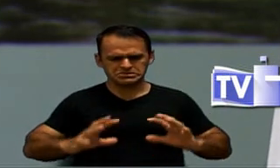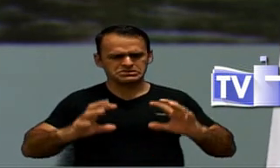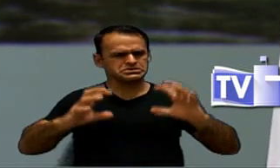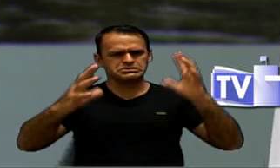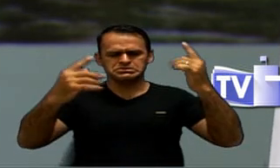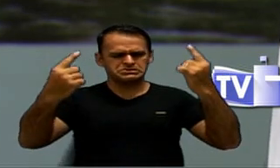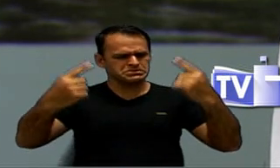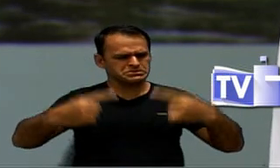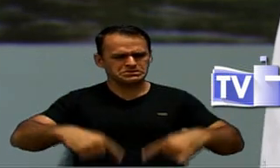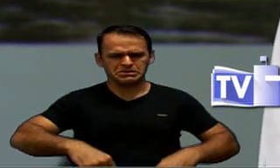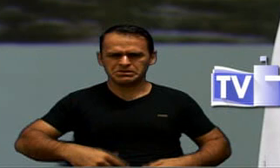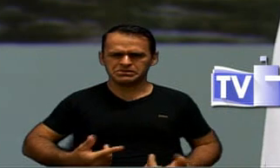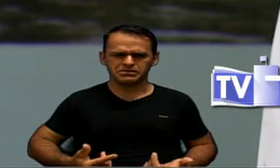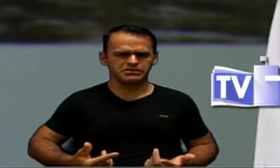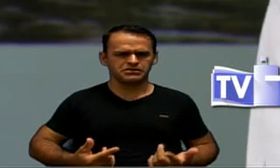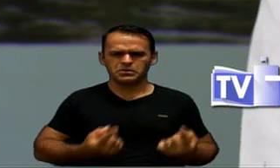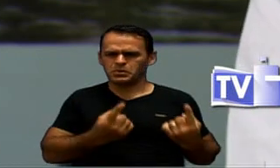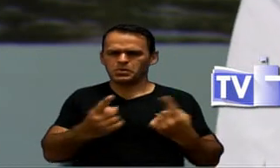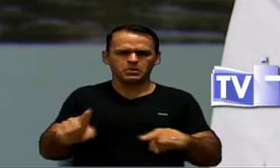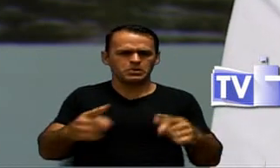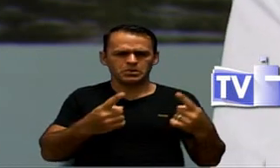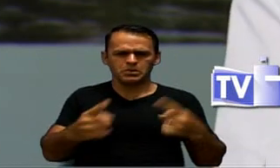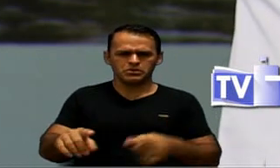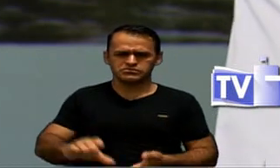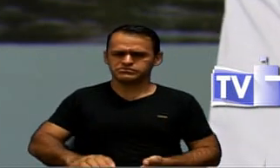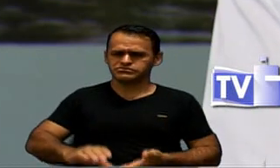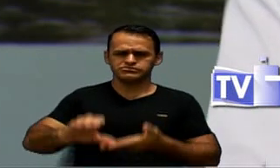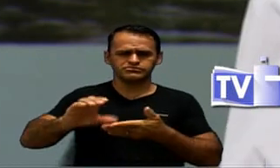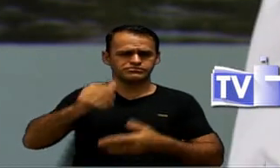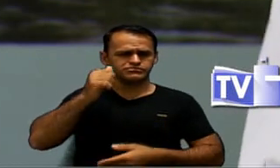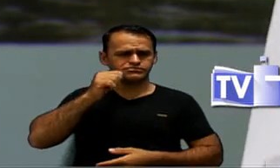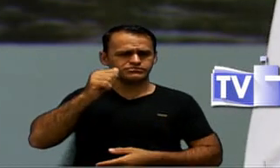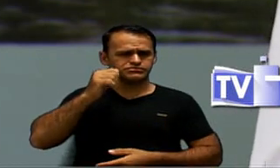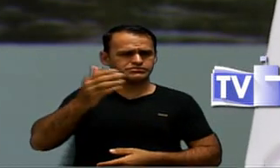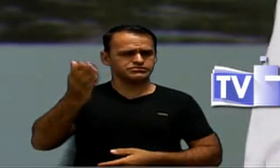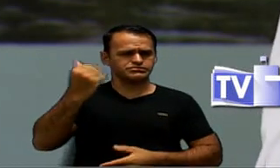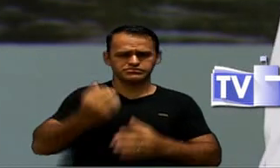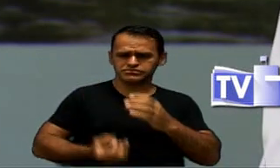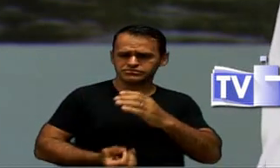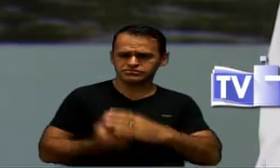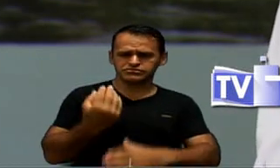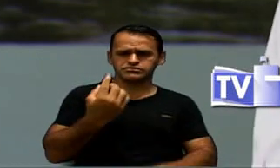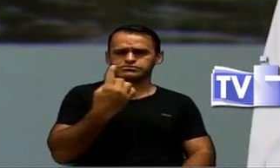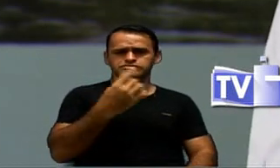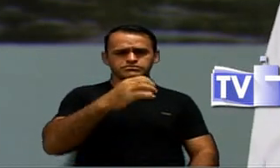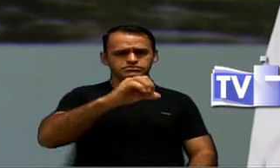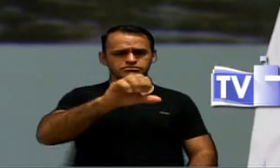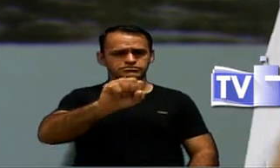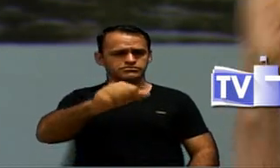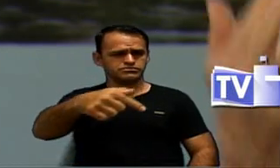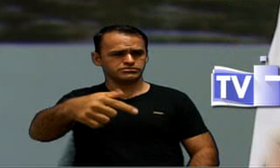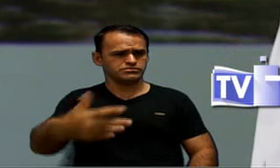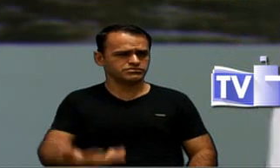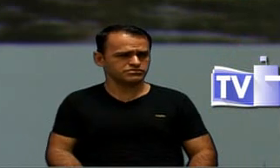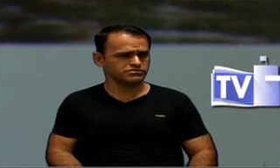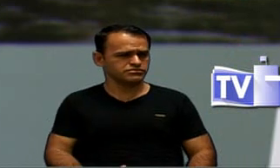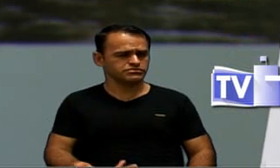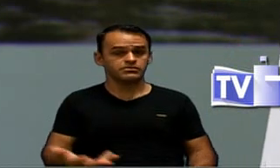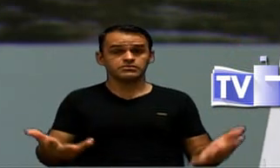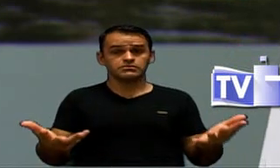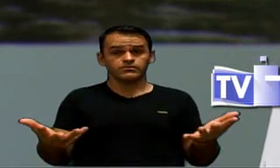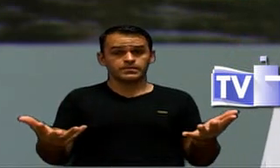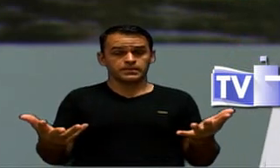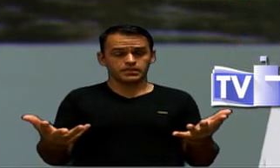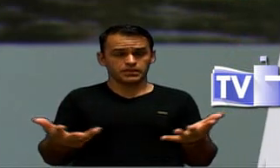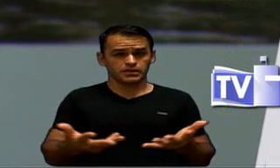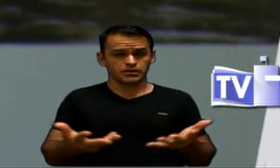combate, os argumentos contra o Conselho da Mulher, que existe desde 87. Desde 87. Acho que agora nós estamos com